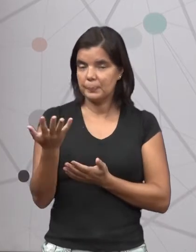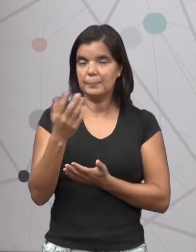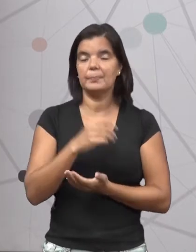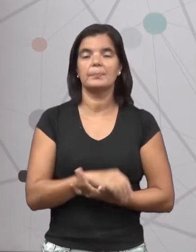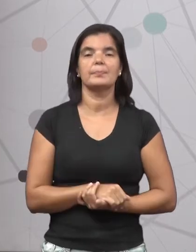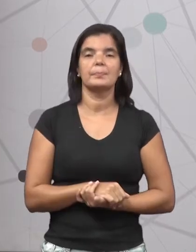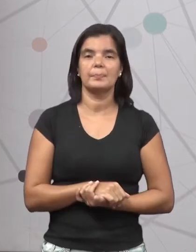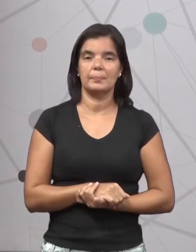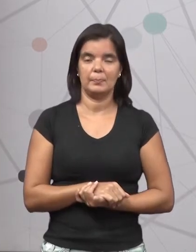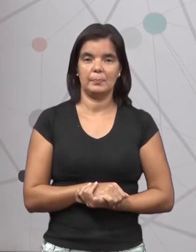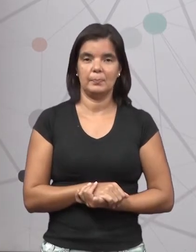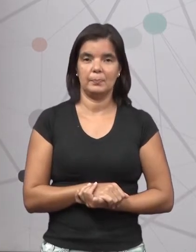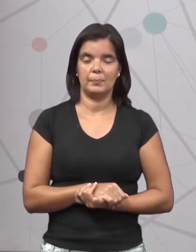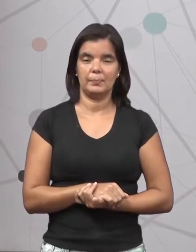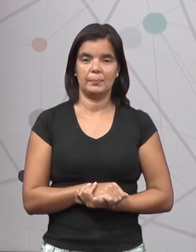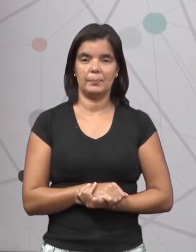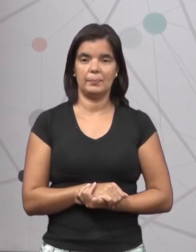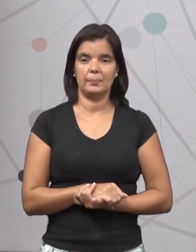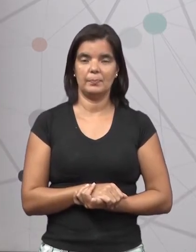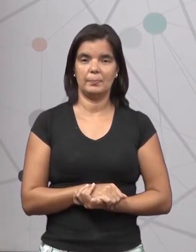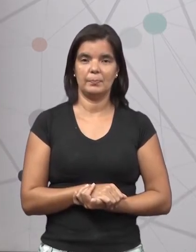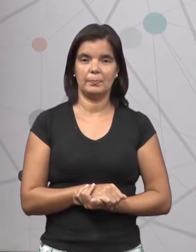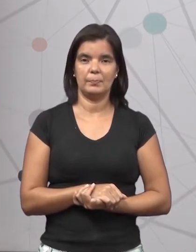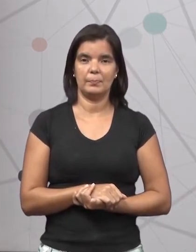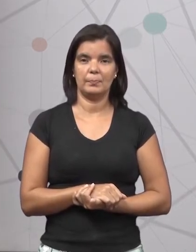Vamos contar.